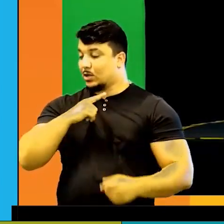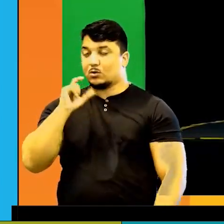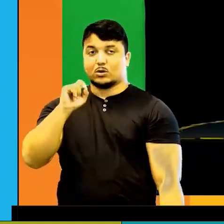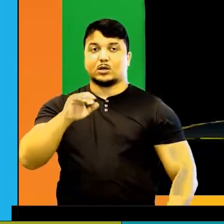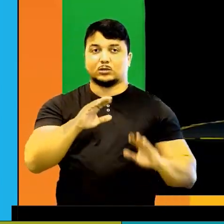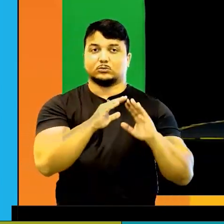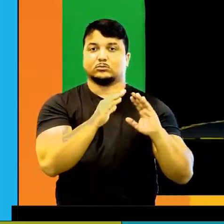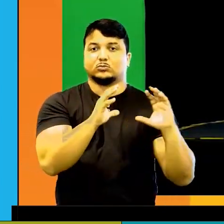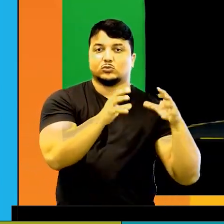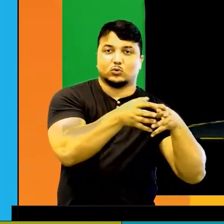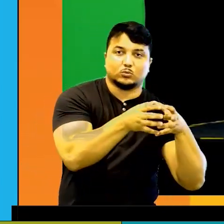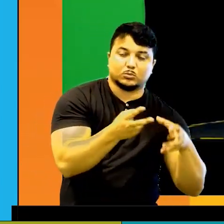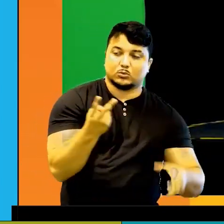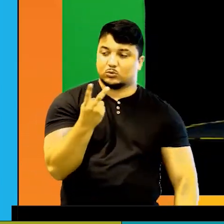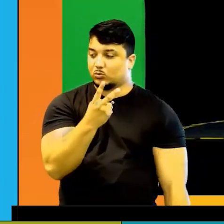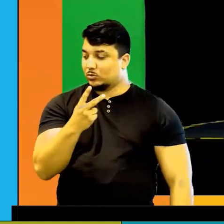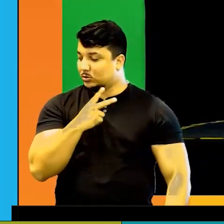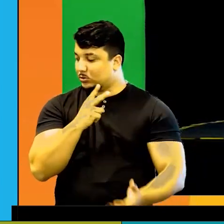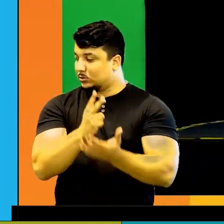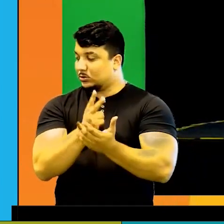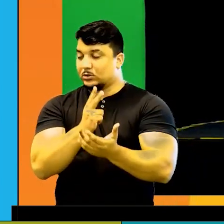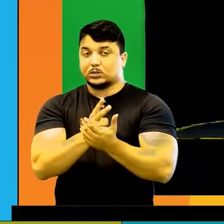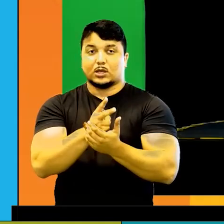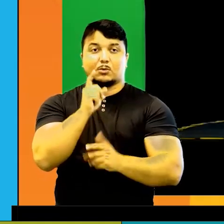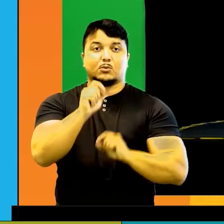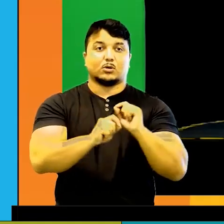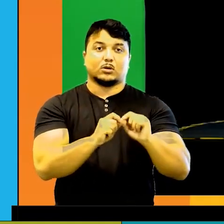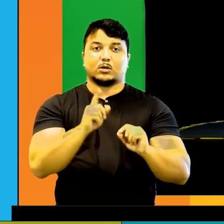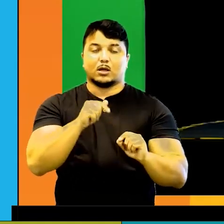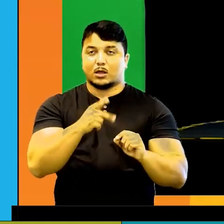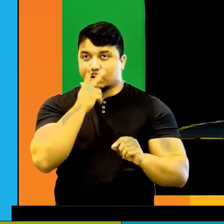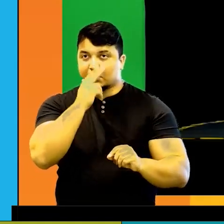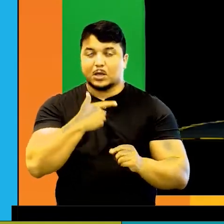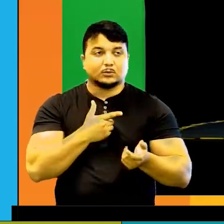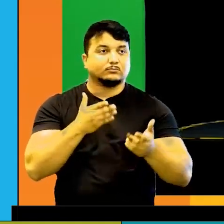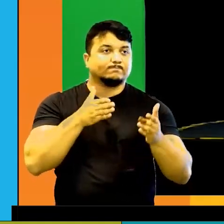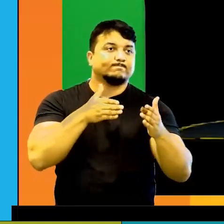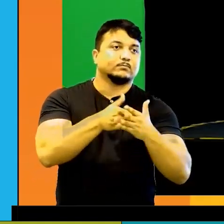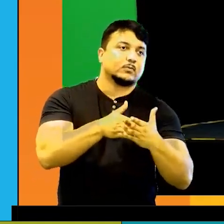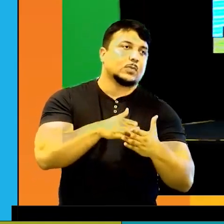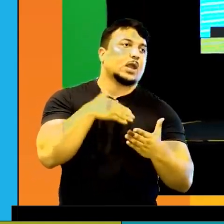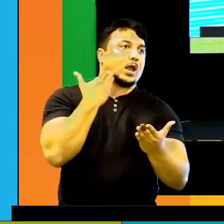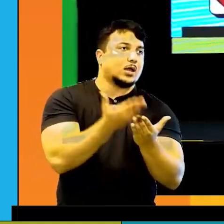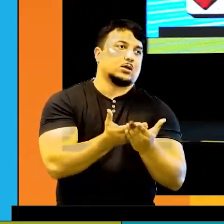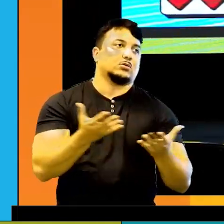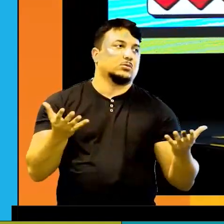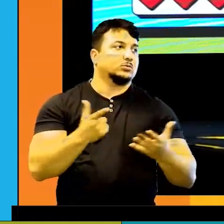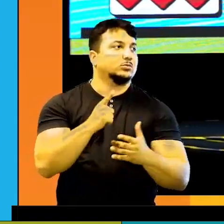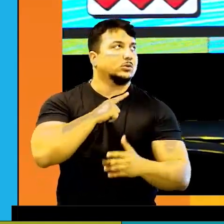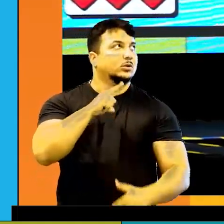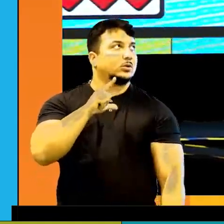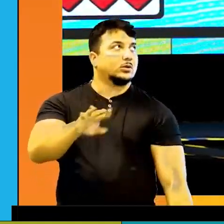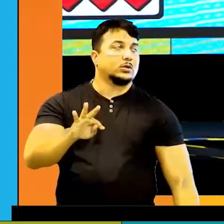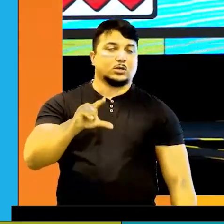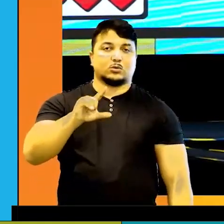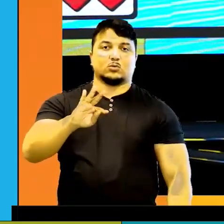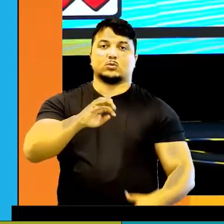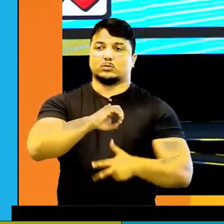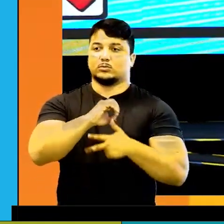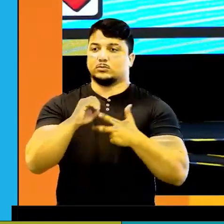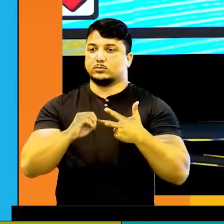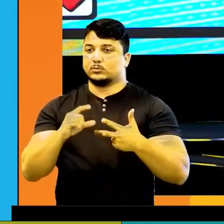escolas sempre foram e continuam sendo bem cobradas na prova de literatura do